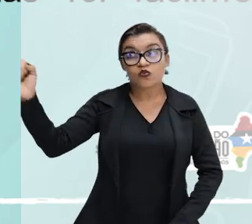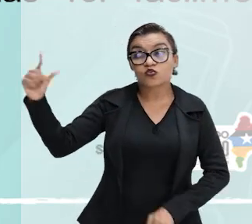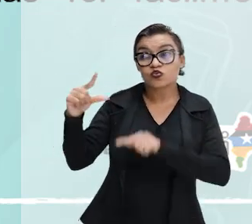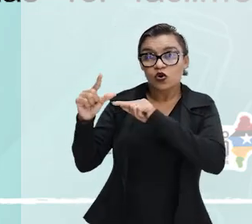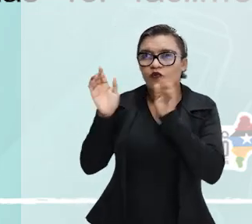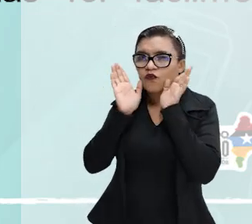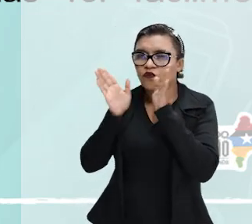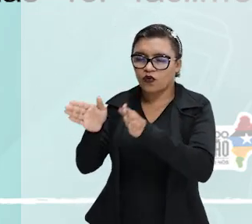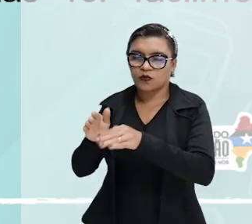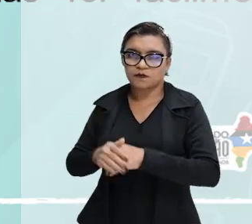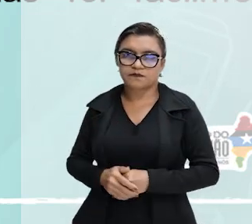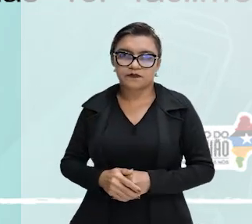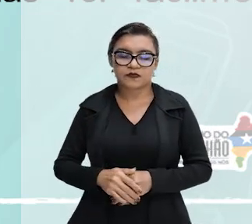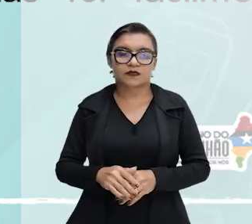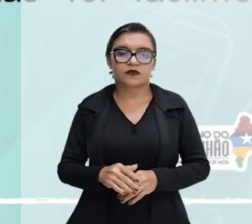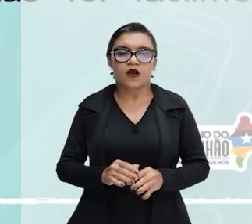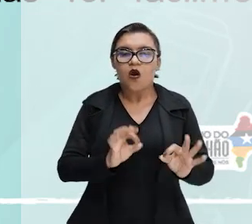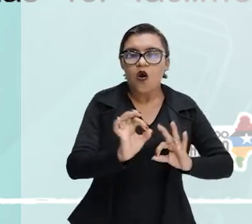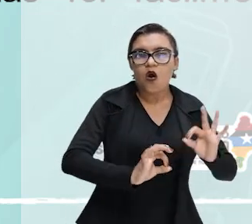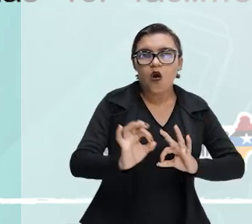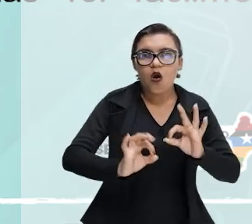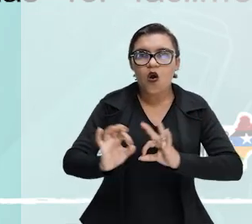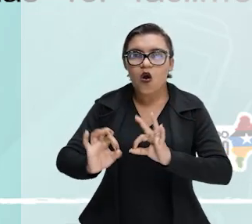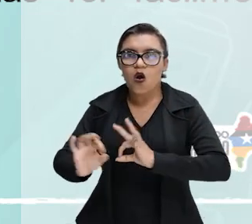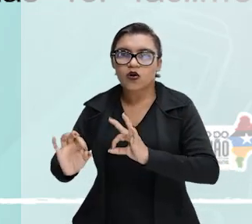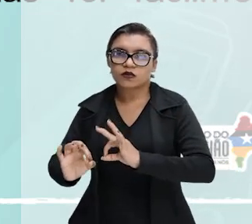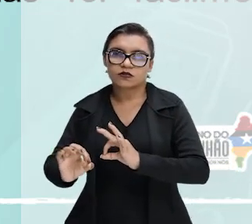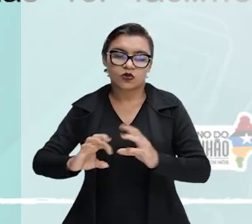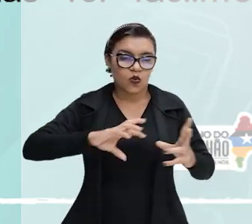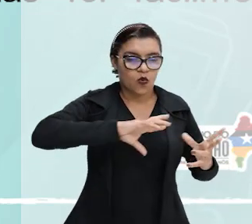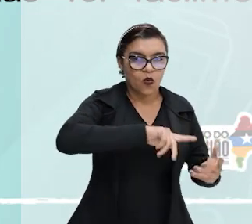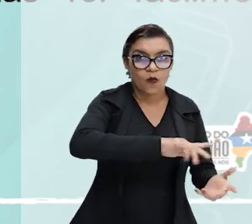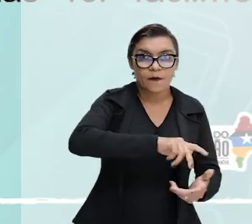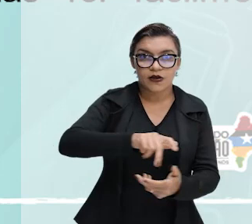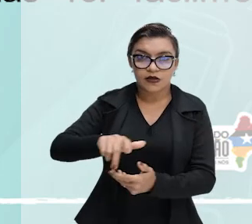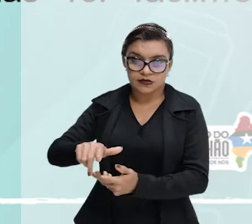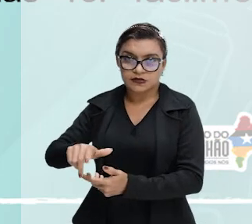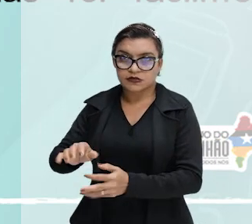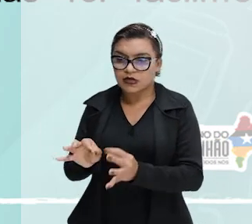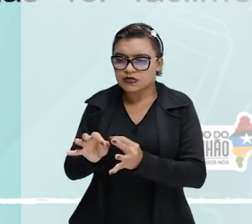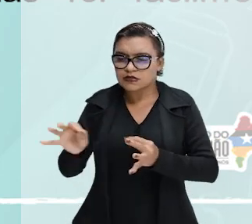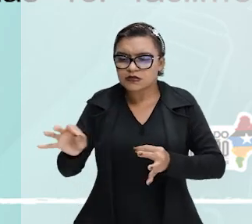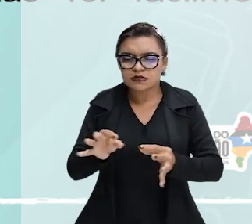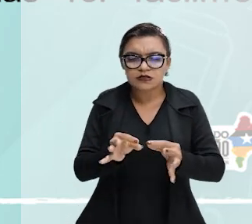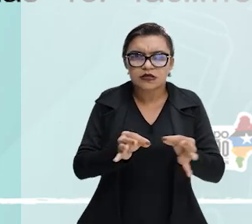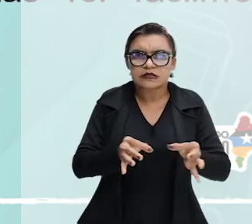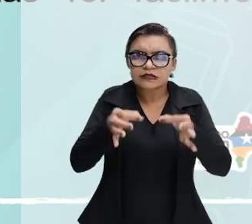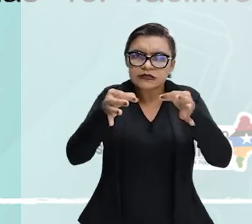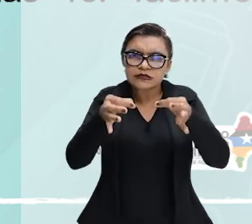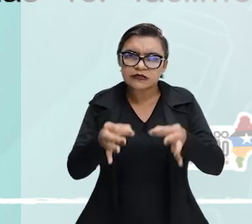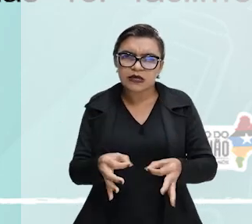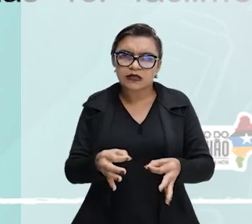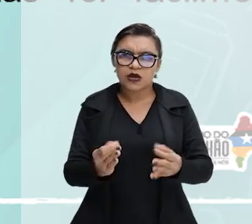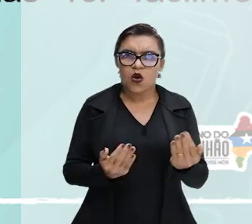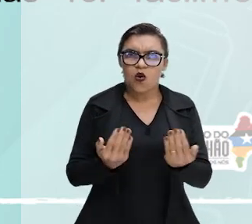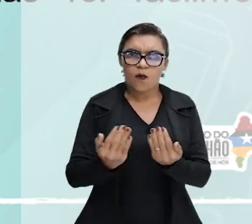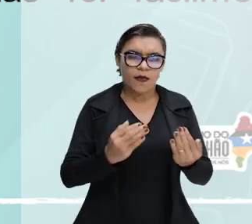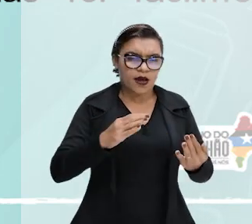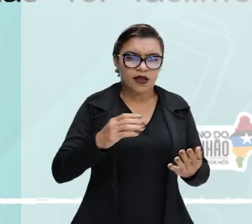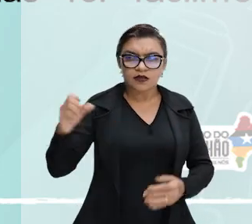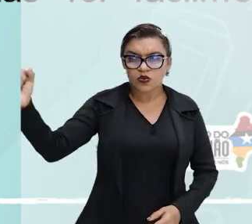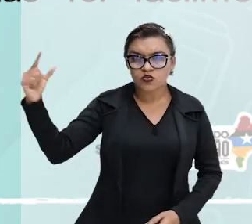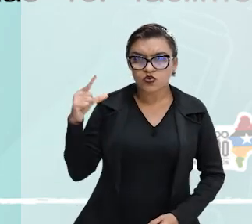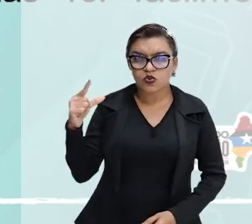os planetas em ordem de distância ao Sol. Então, Mercúrio, Vênus,